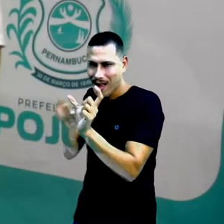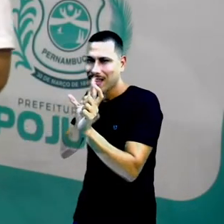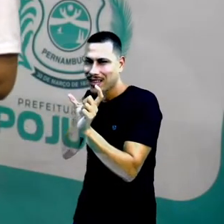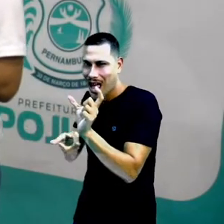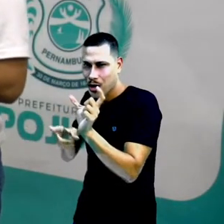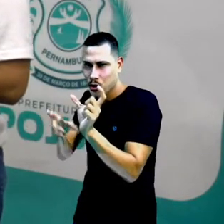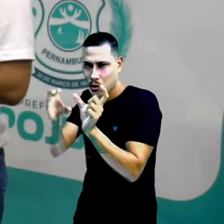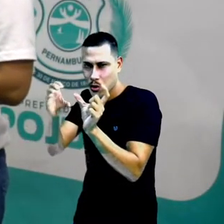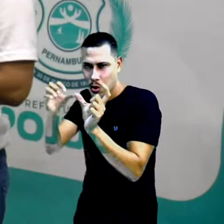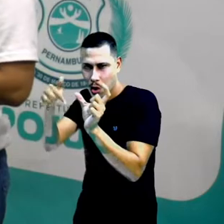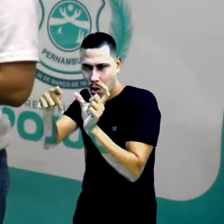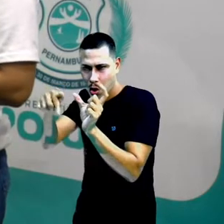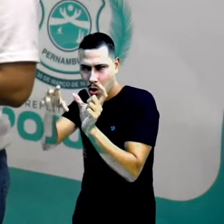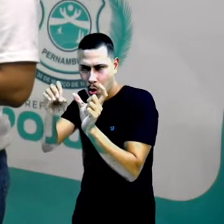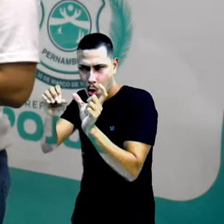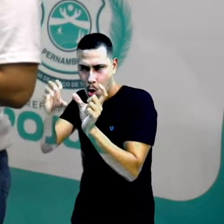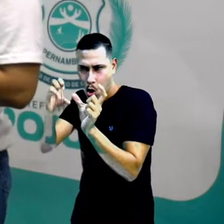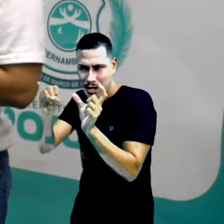lá, caminhando.